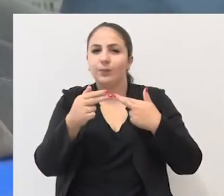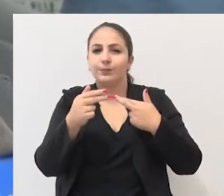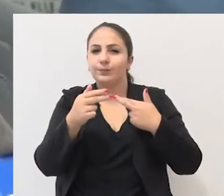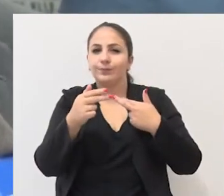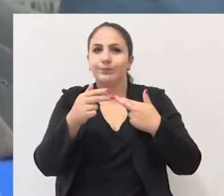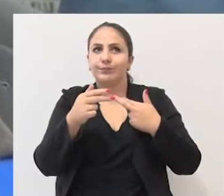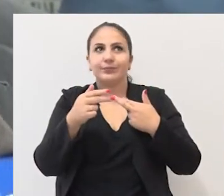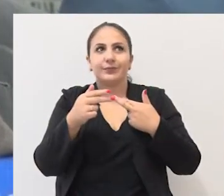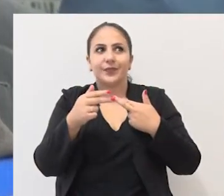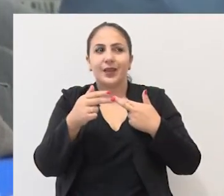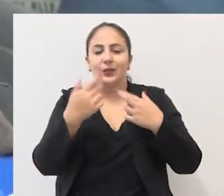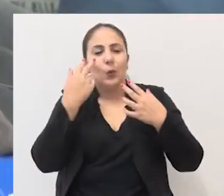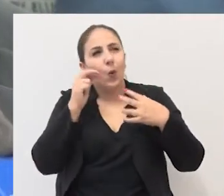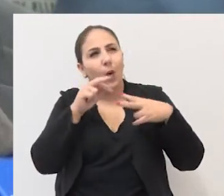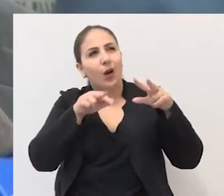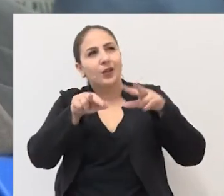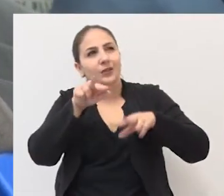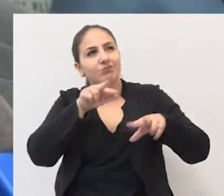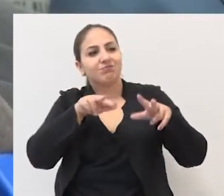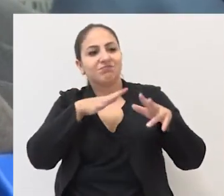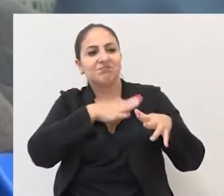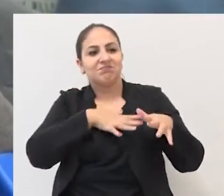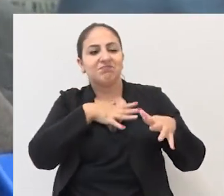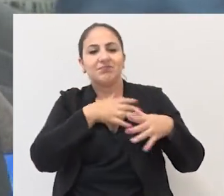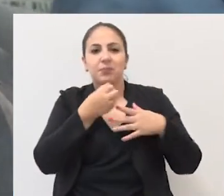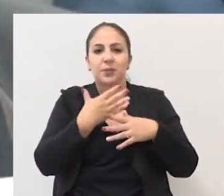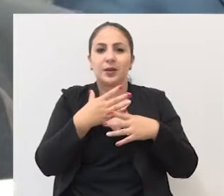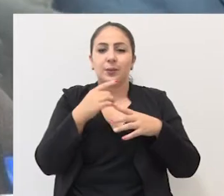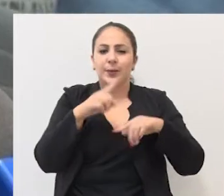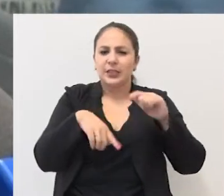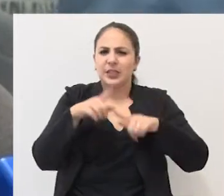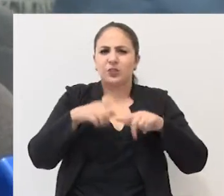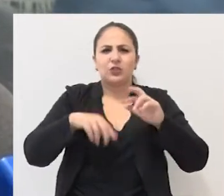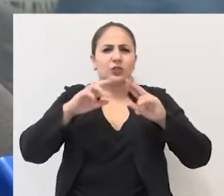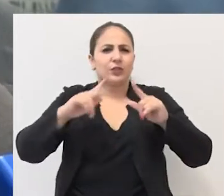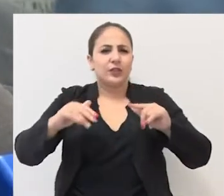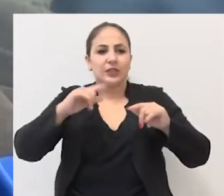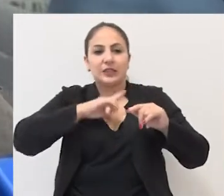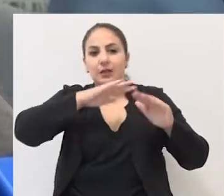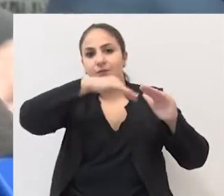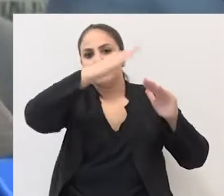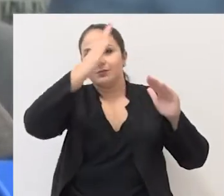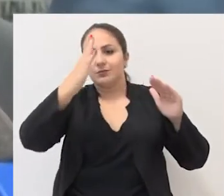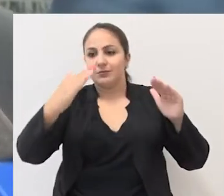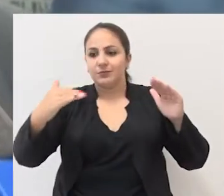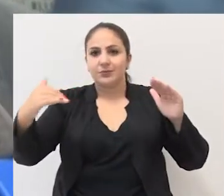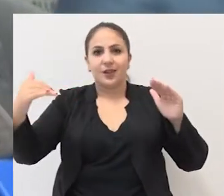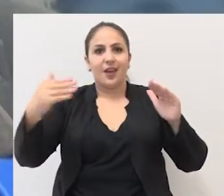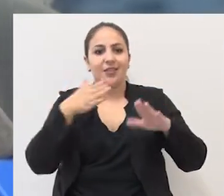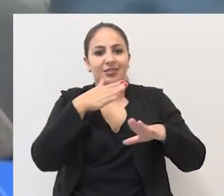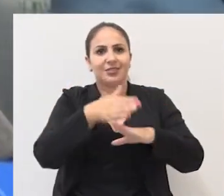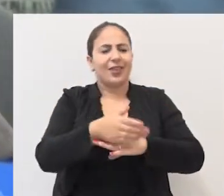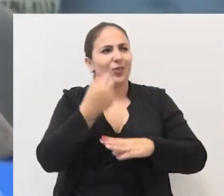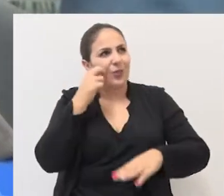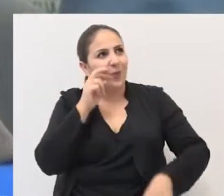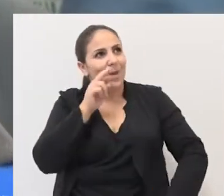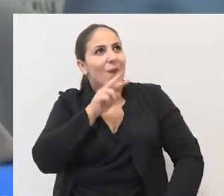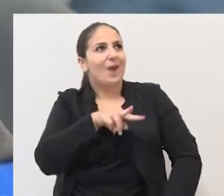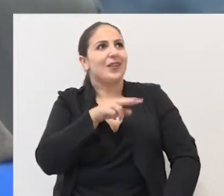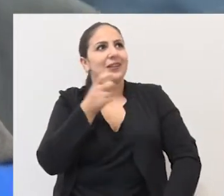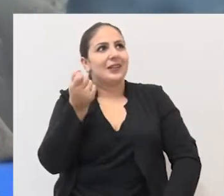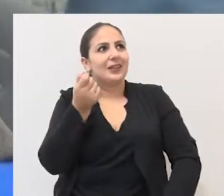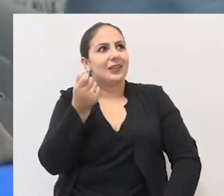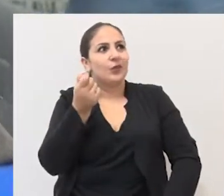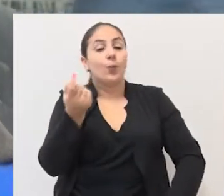contida, apesar de elementos bem diferenciados, como a onda da entrada, que é uma coisa que a